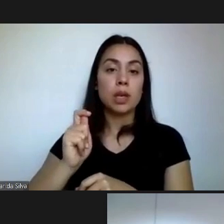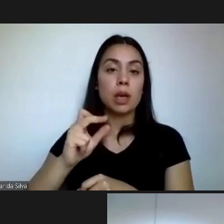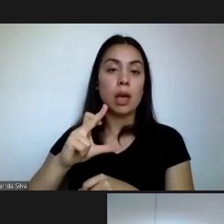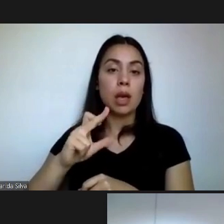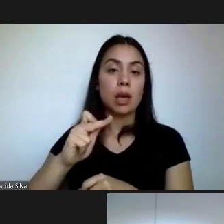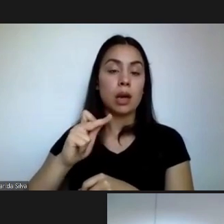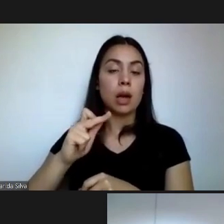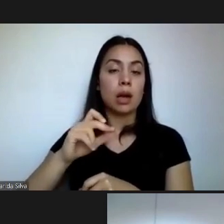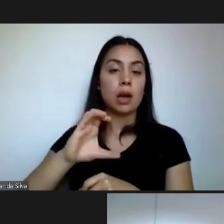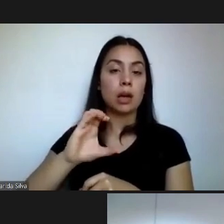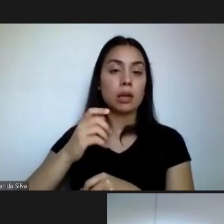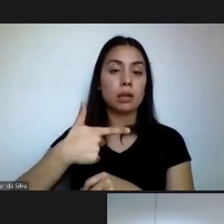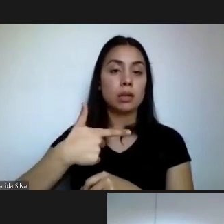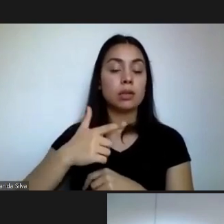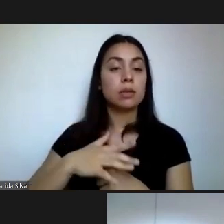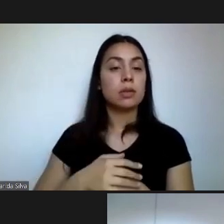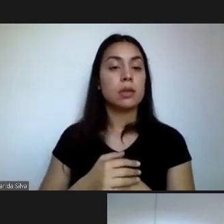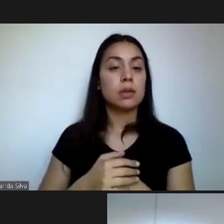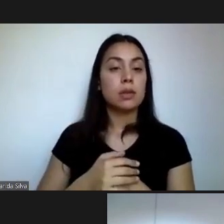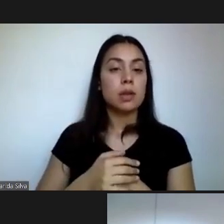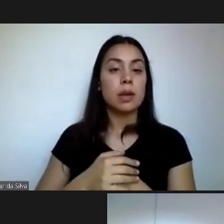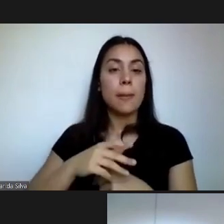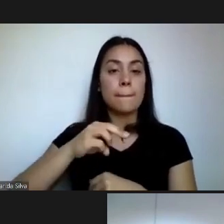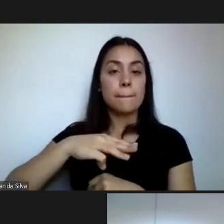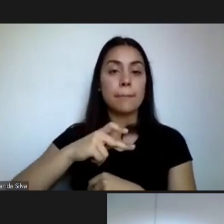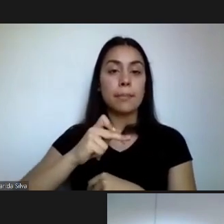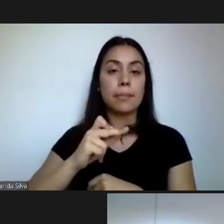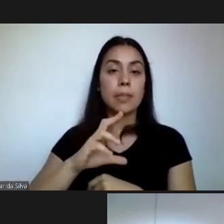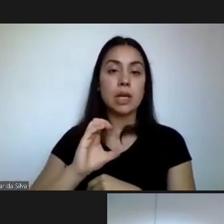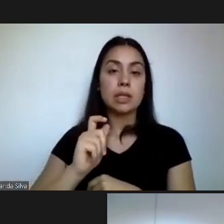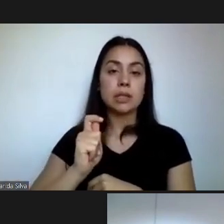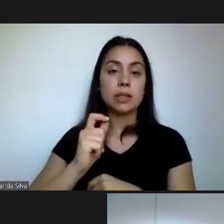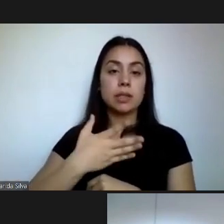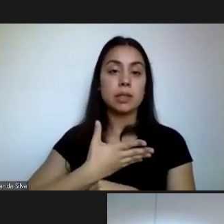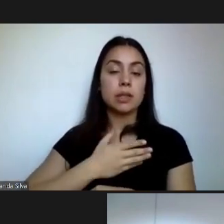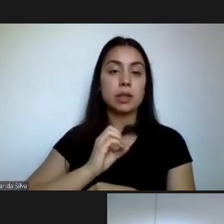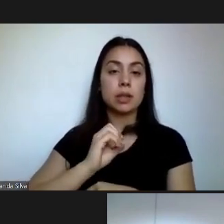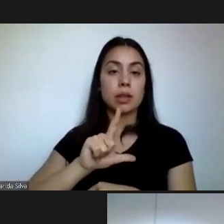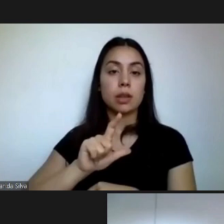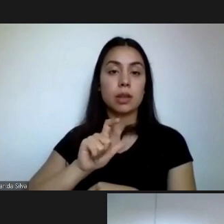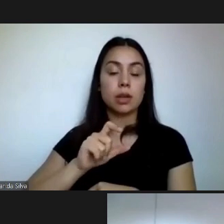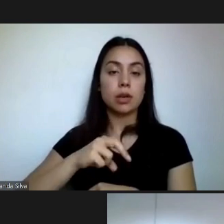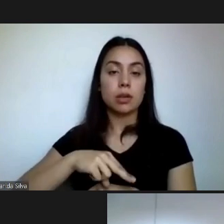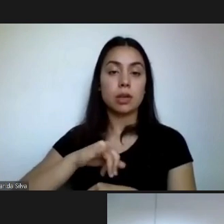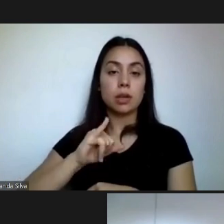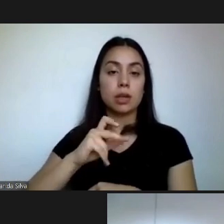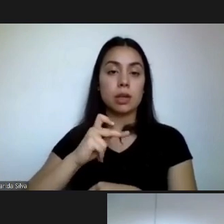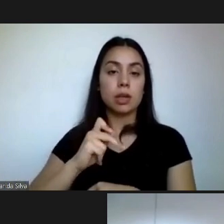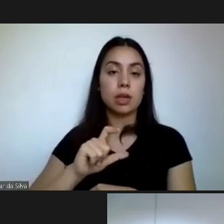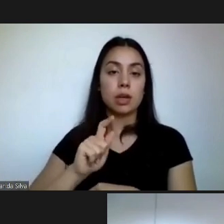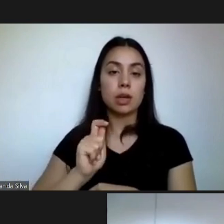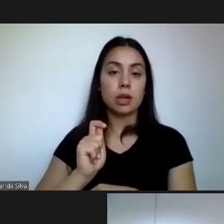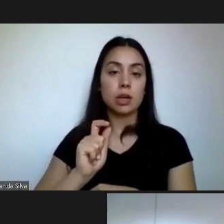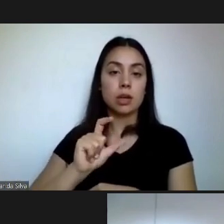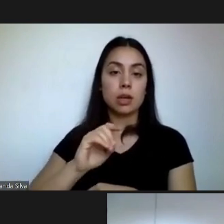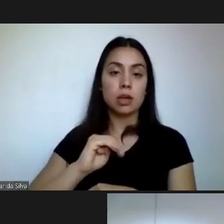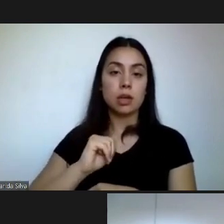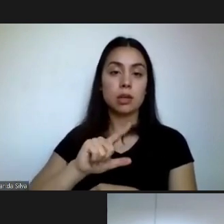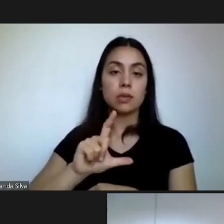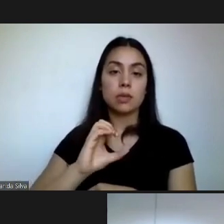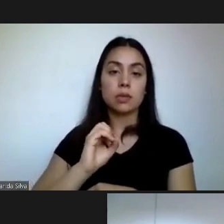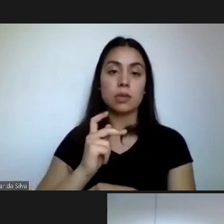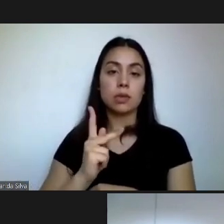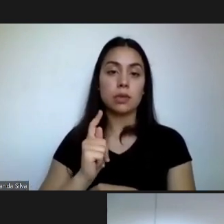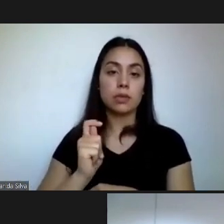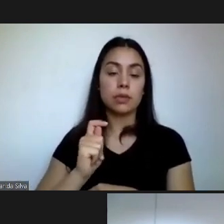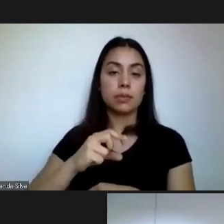temos parceiros da Sérvia, da Macedónia, de Portugal, obviamente, da Eslovénia, da Roménia. São estes 5 países